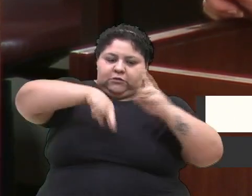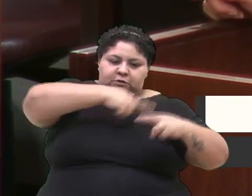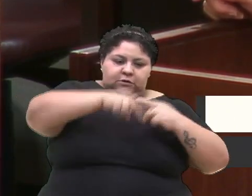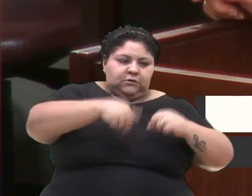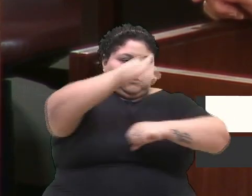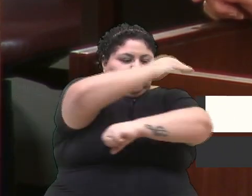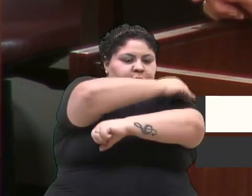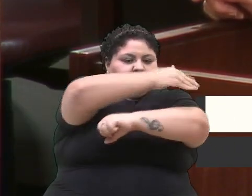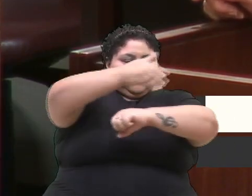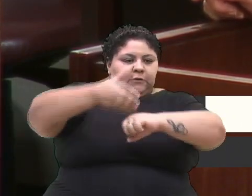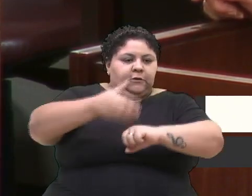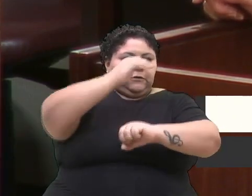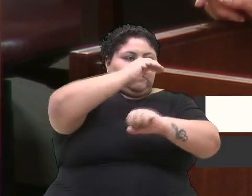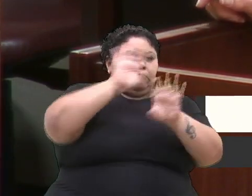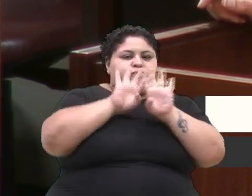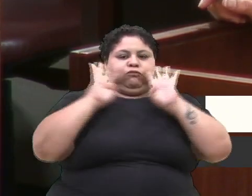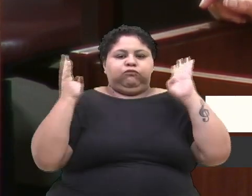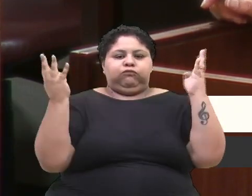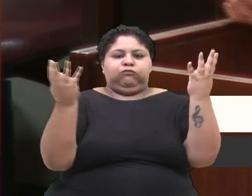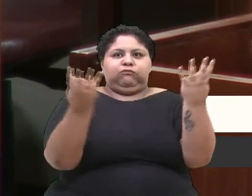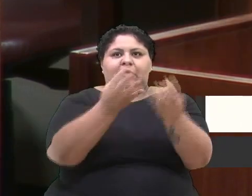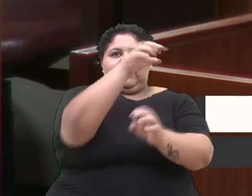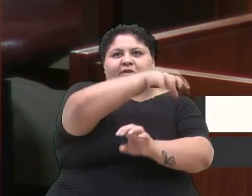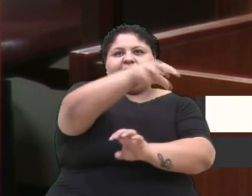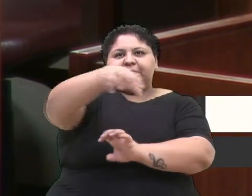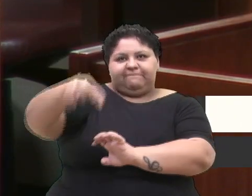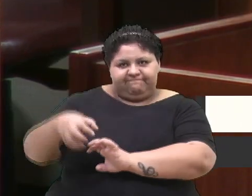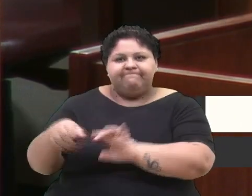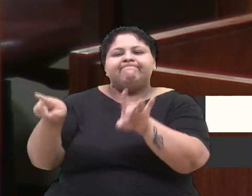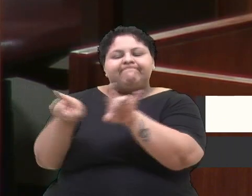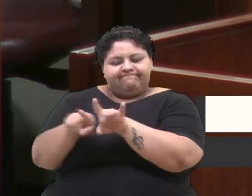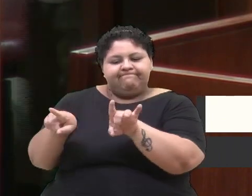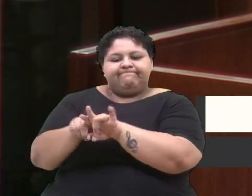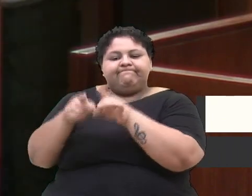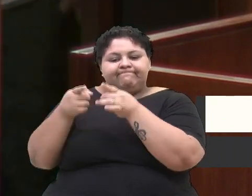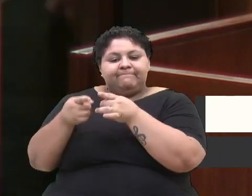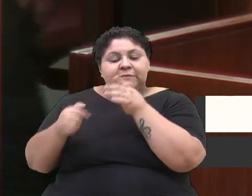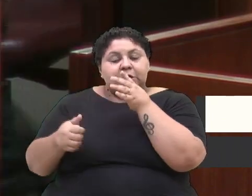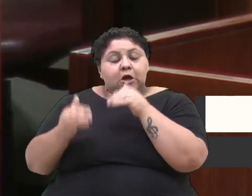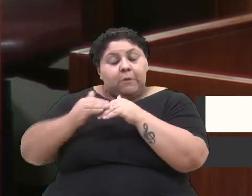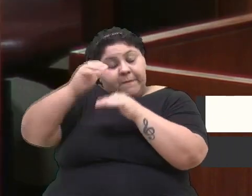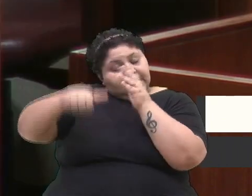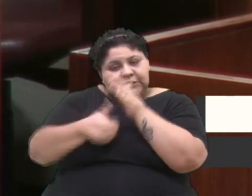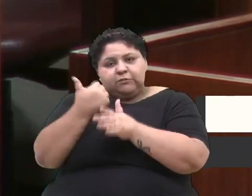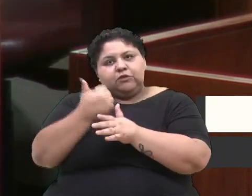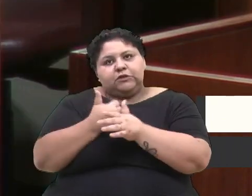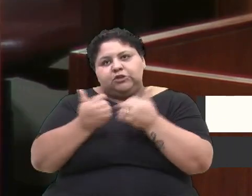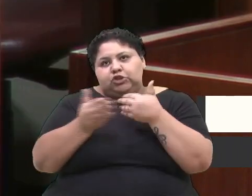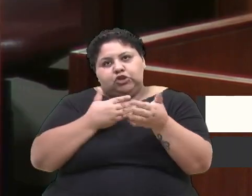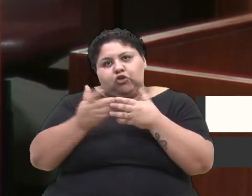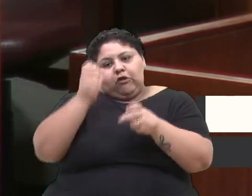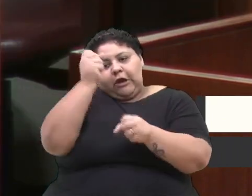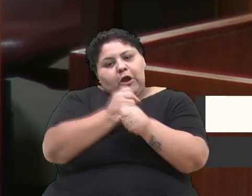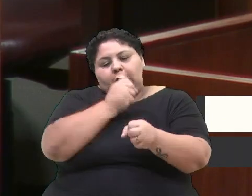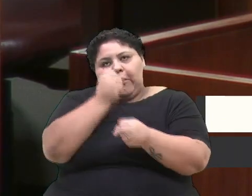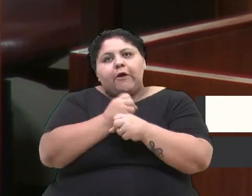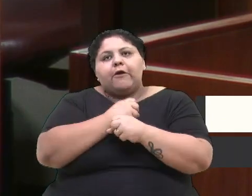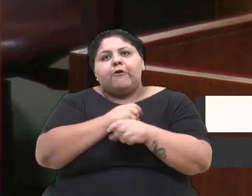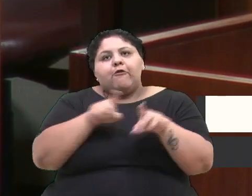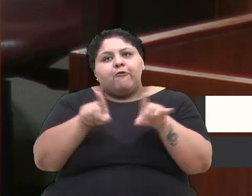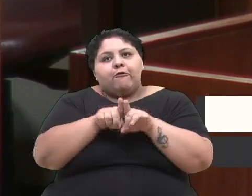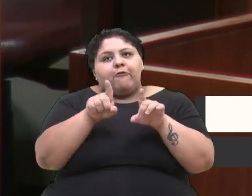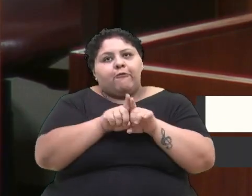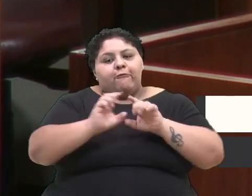no entorno da Ceasa Serra. Porém, mais importante de qualquer obra física foi empreender